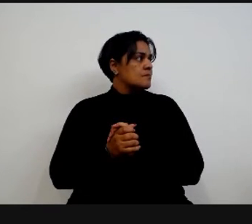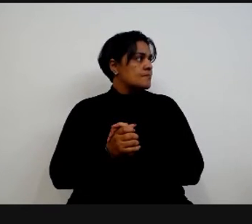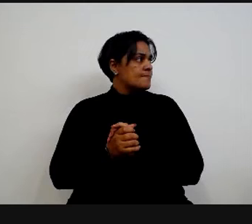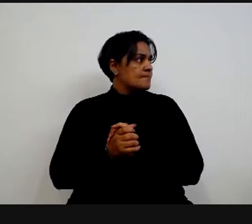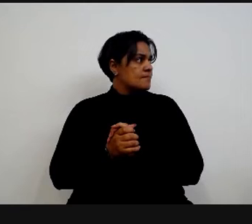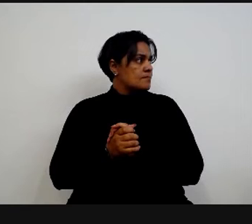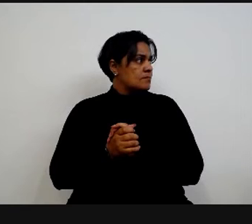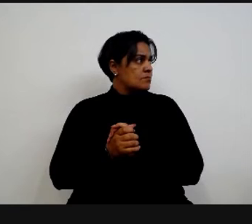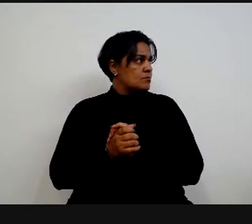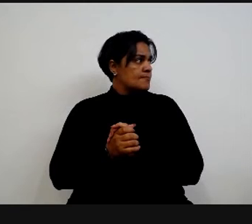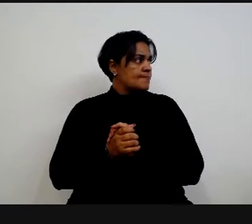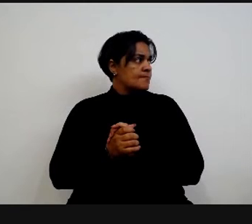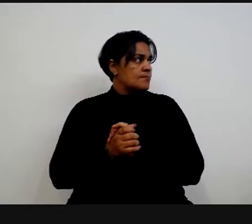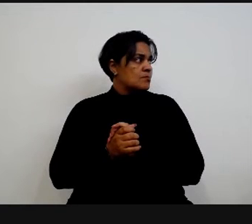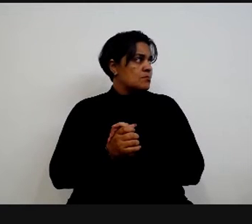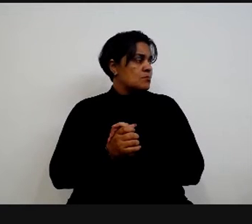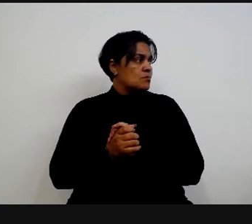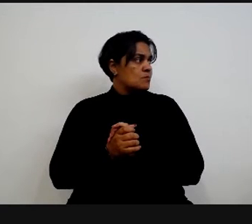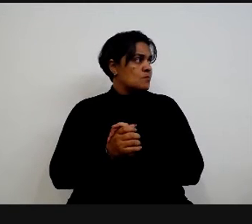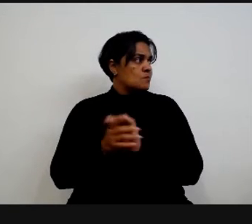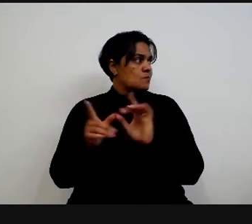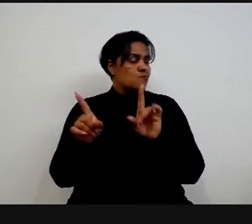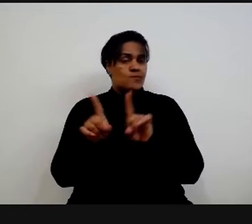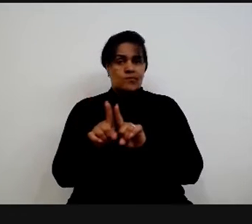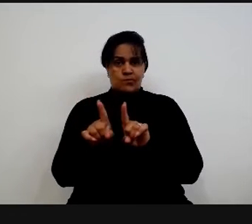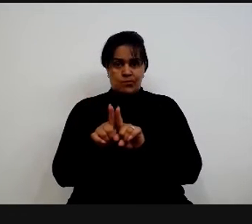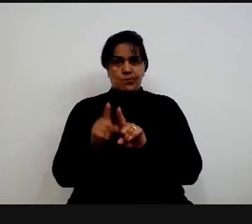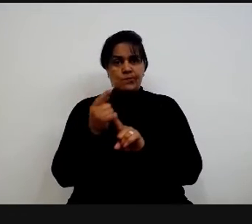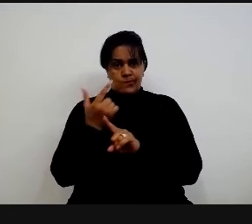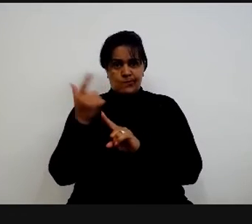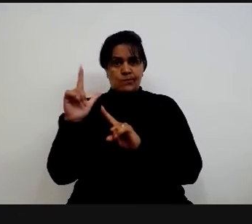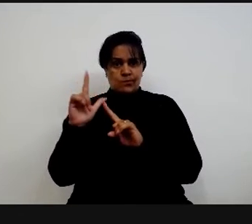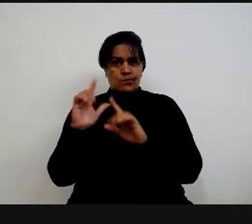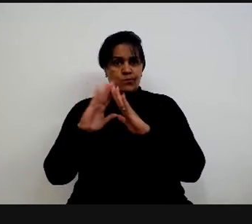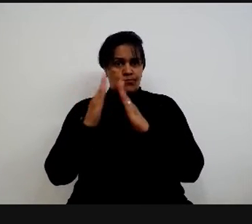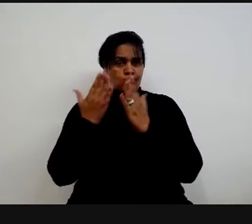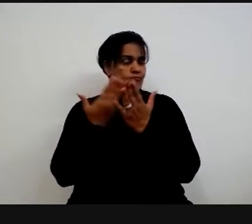Mas também temos uma outra escola